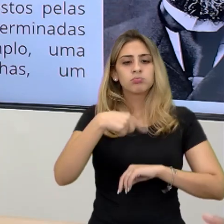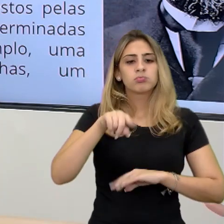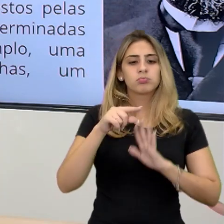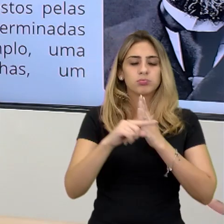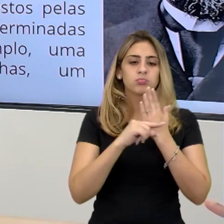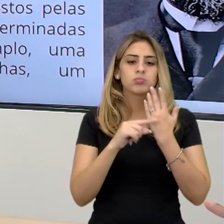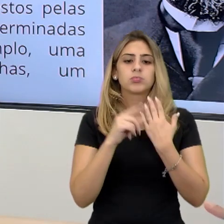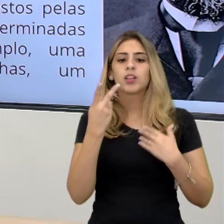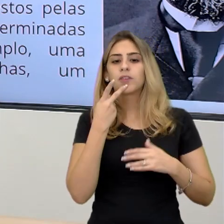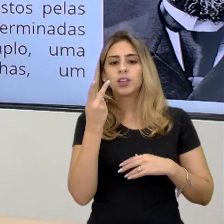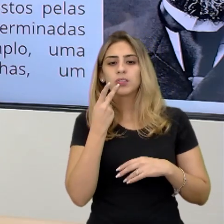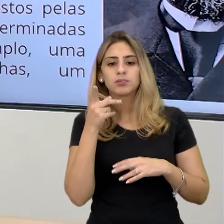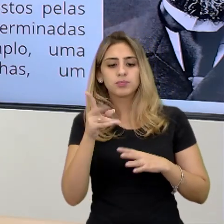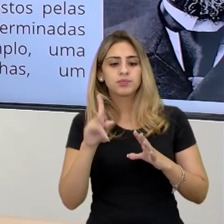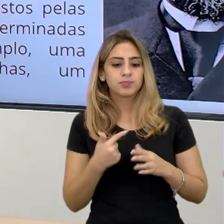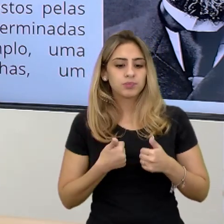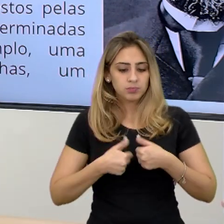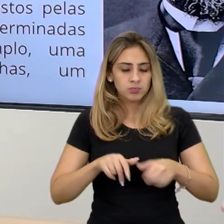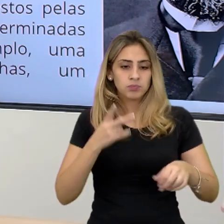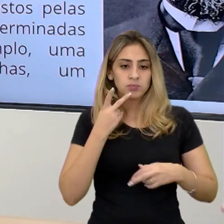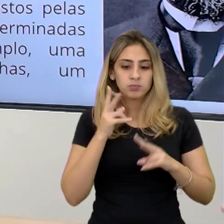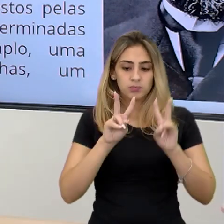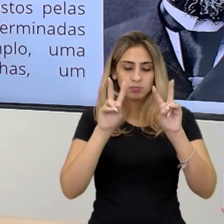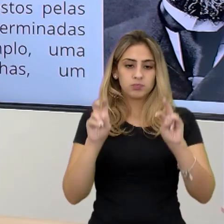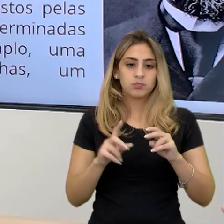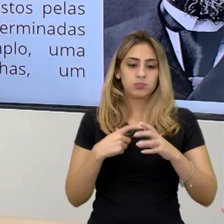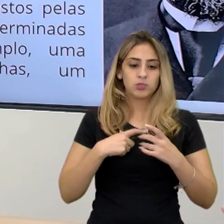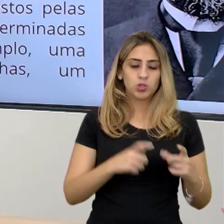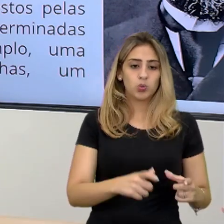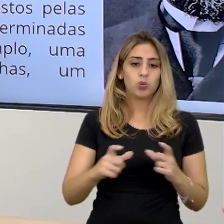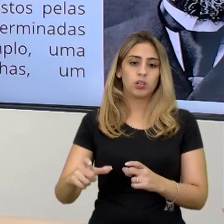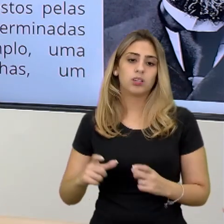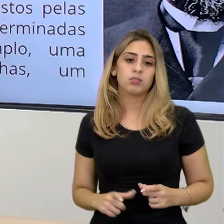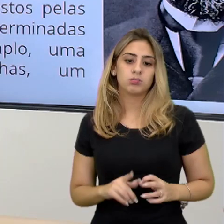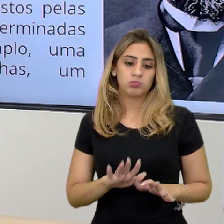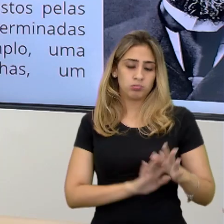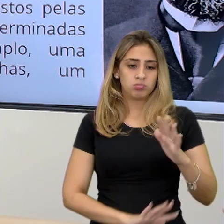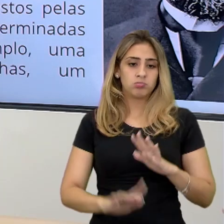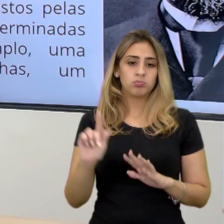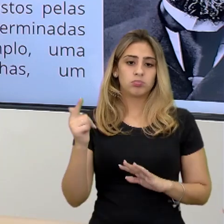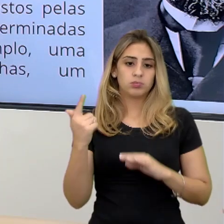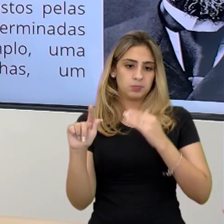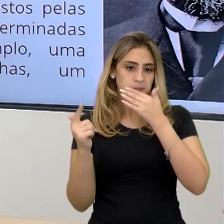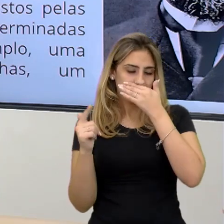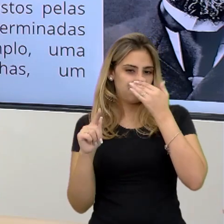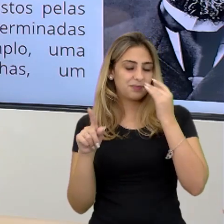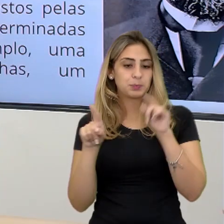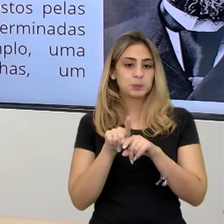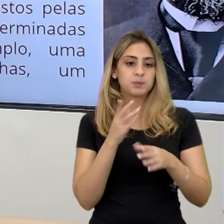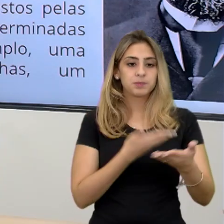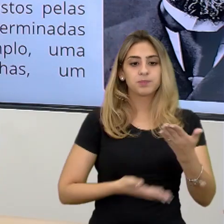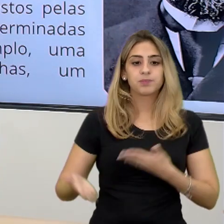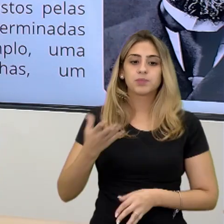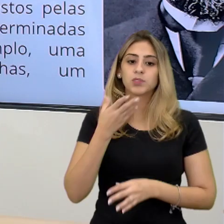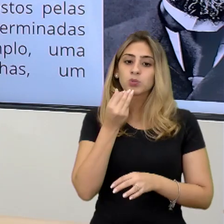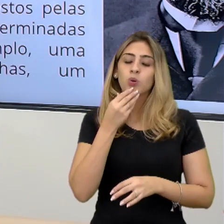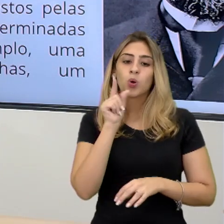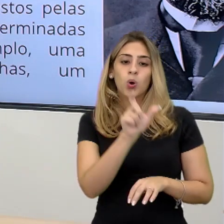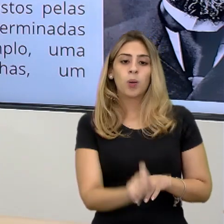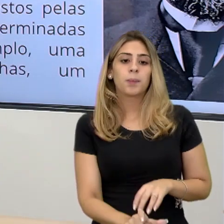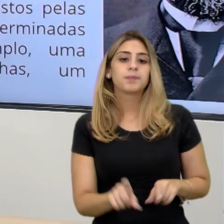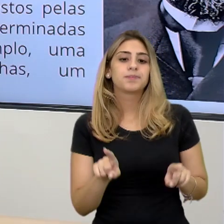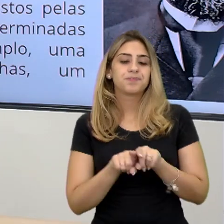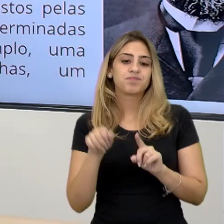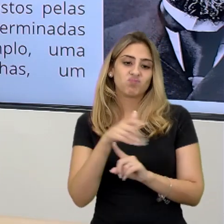estão falando, né? Eles se debruçaram sobre a questão do território, do espaço geográfico e da interação do homem,